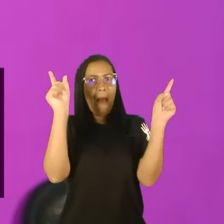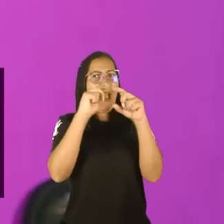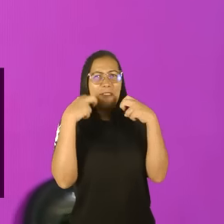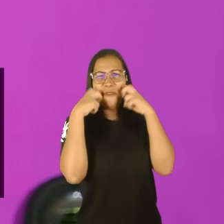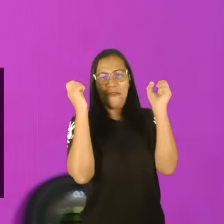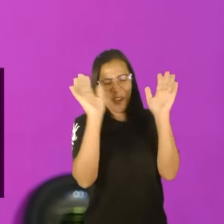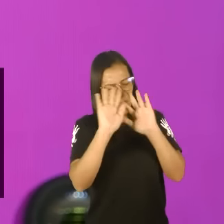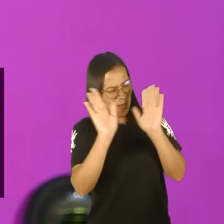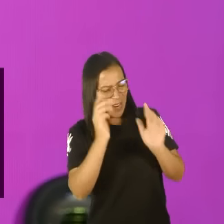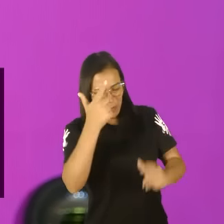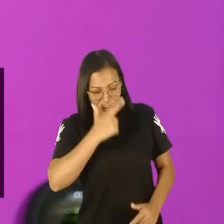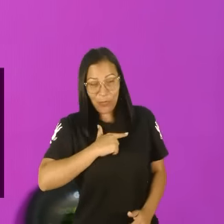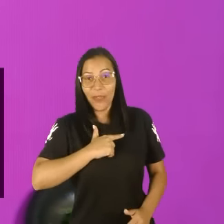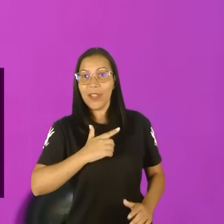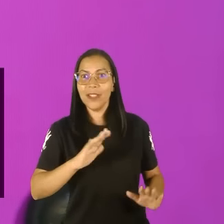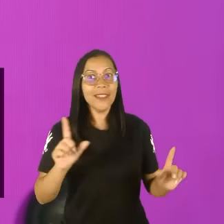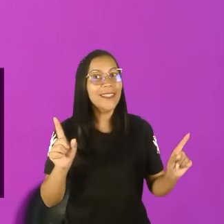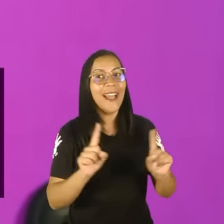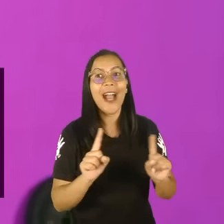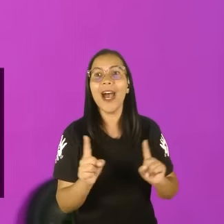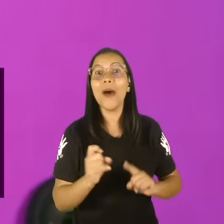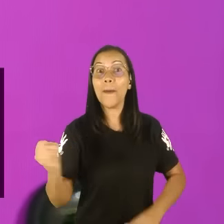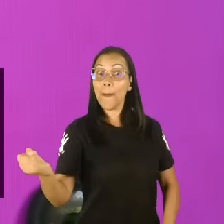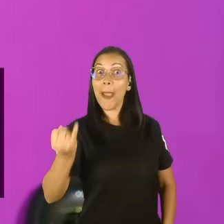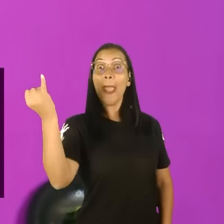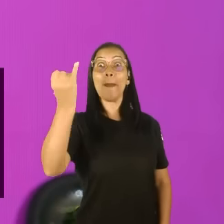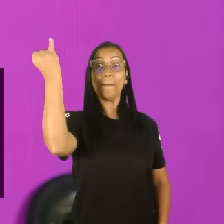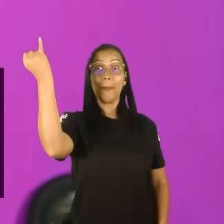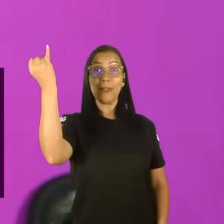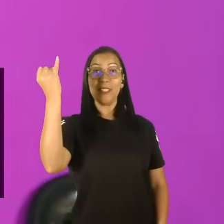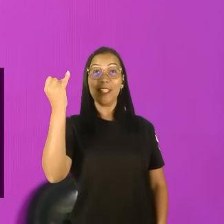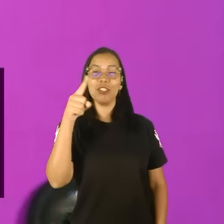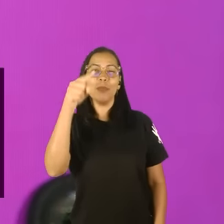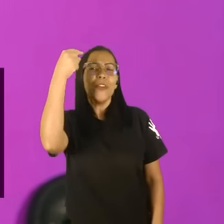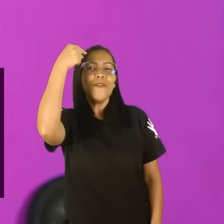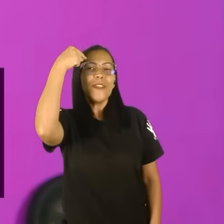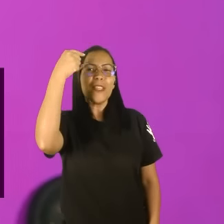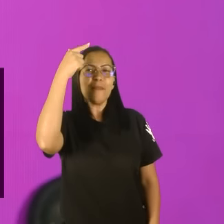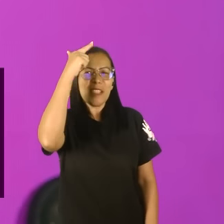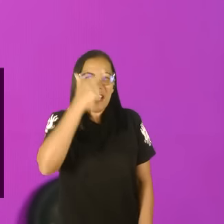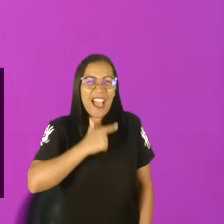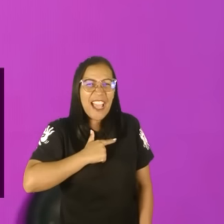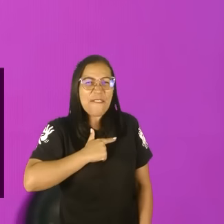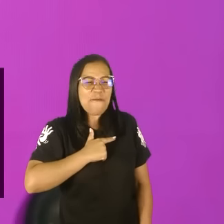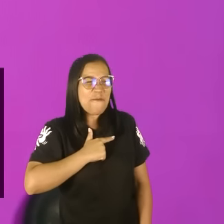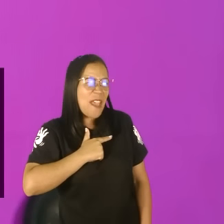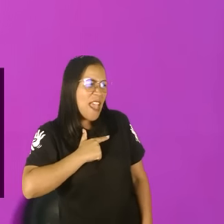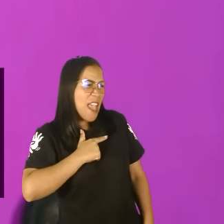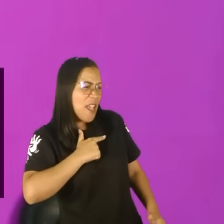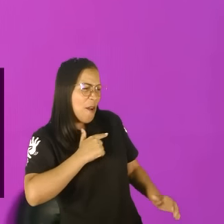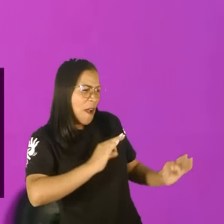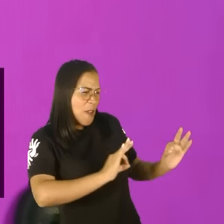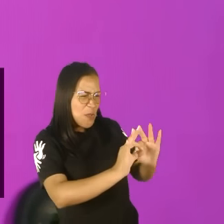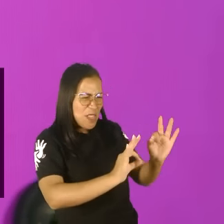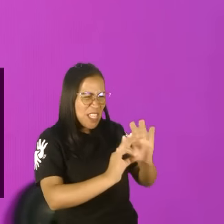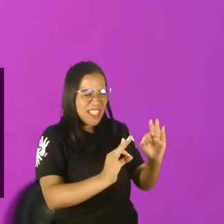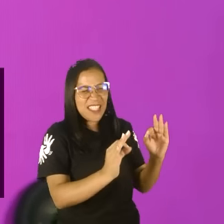Porque o dia que Deus te honrar, isso que você chama de feio, vai ser uma das coisas que as pessoas mais vão admirar na sua vida.